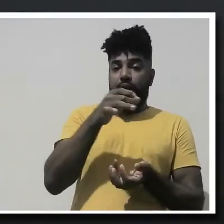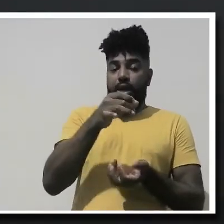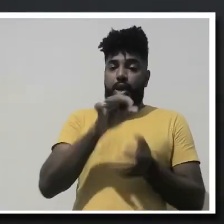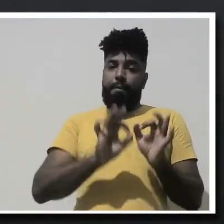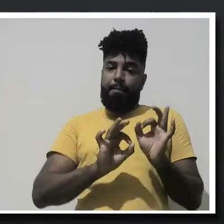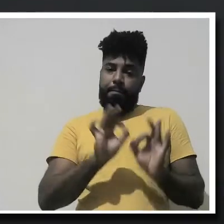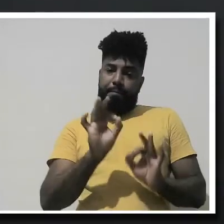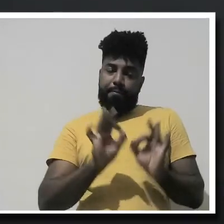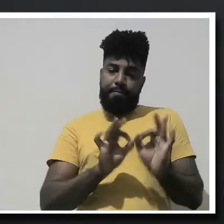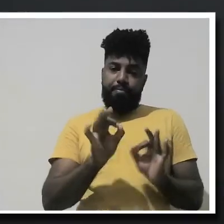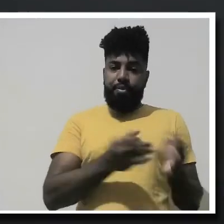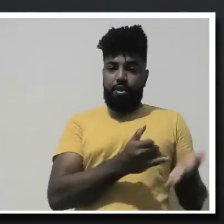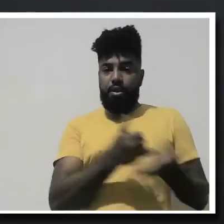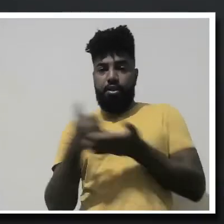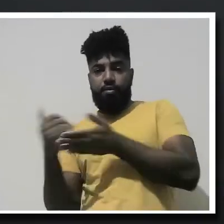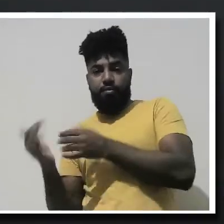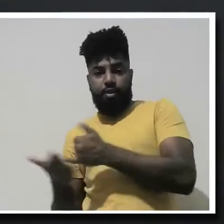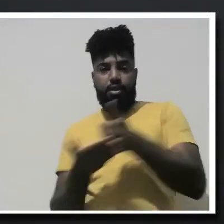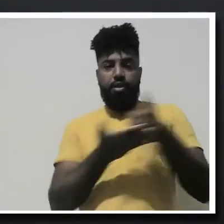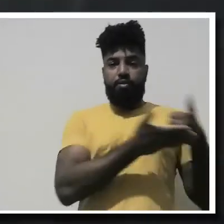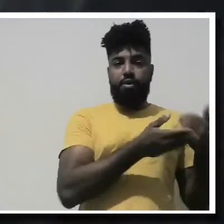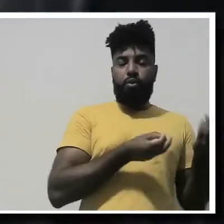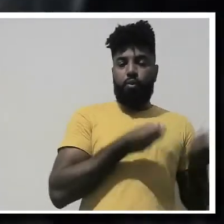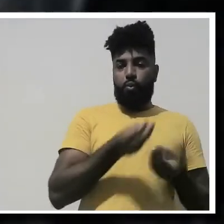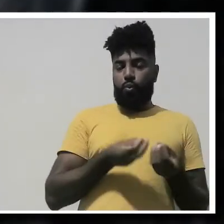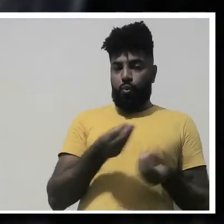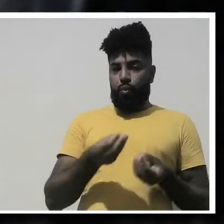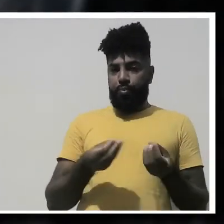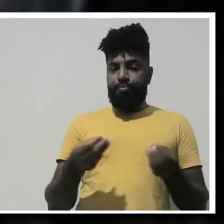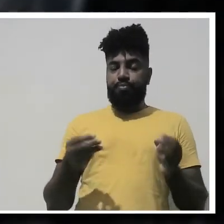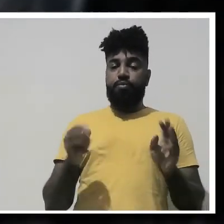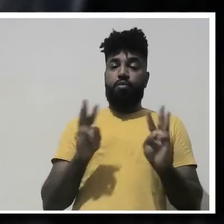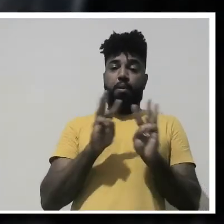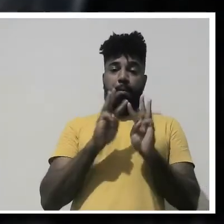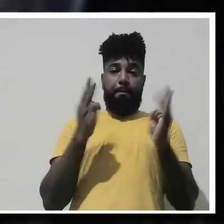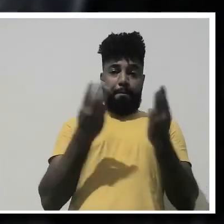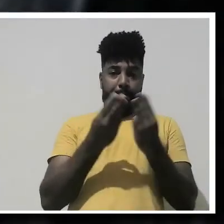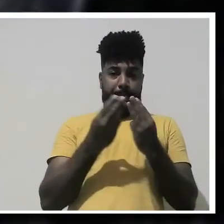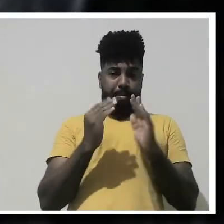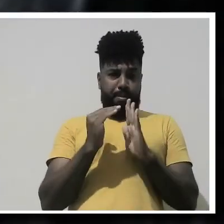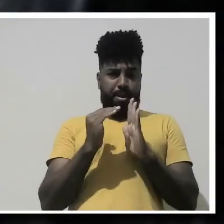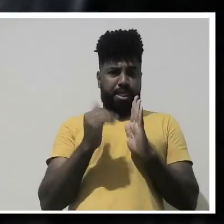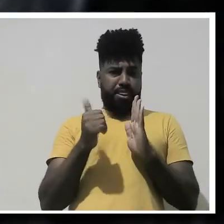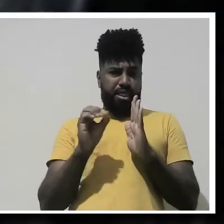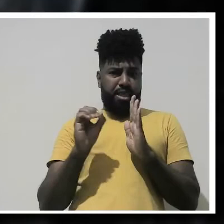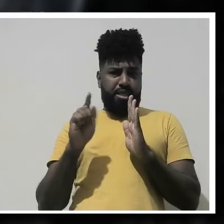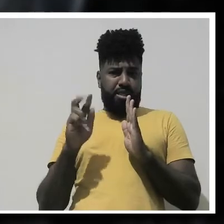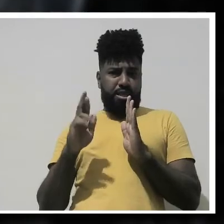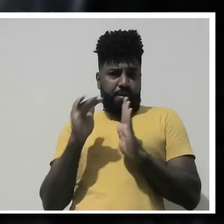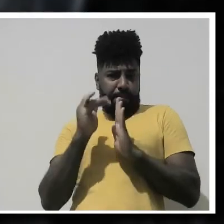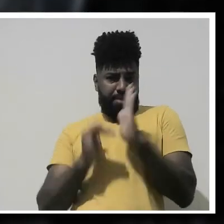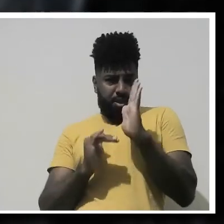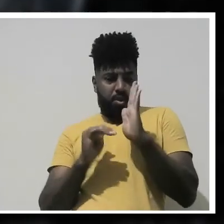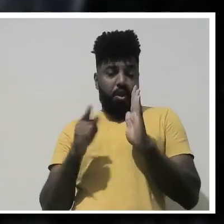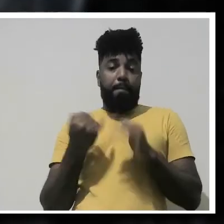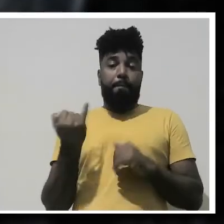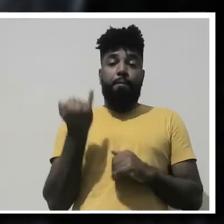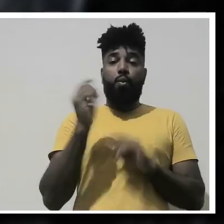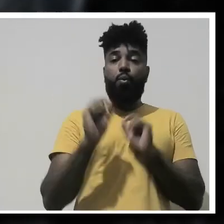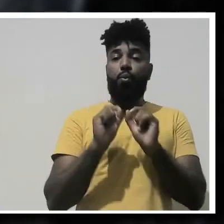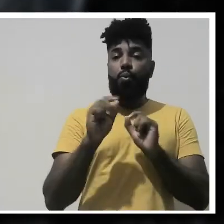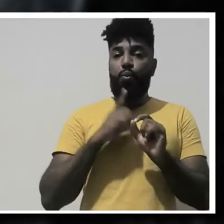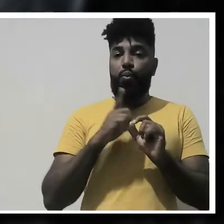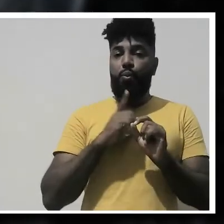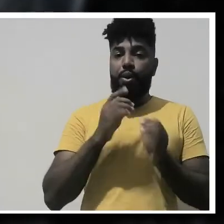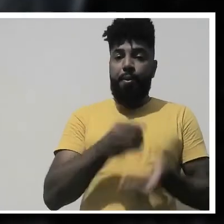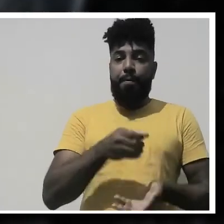pelo pescoço dele para poder manipular ou para transportar. Na hora de pesar uma massa pequena, em geral menor que 10 gramas, é importante